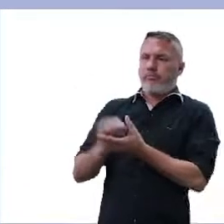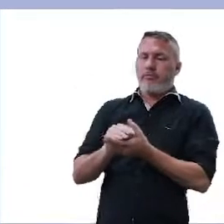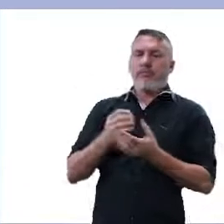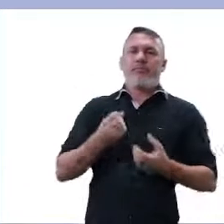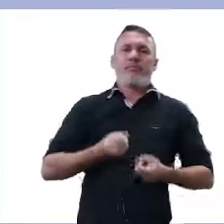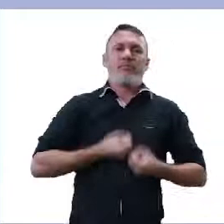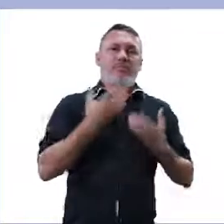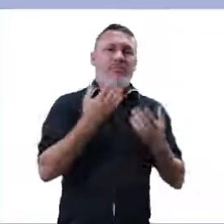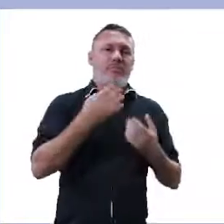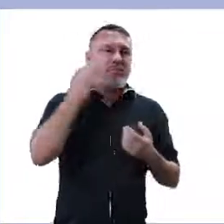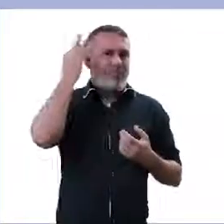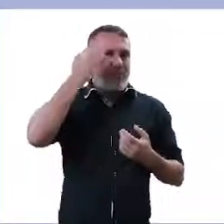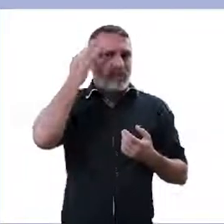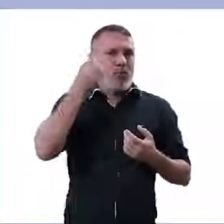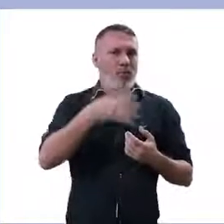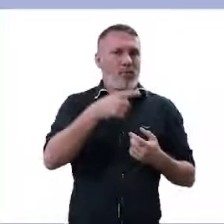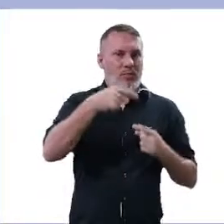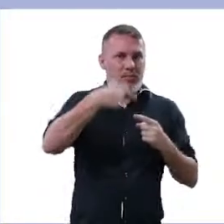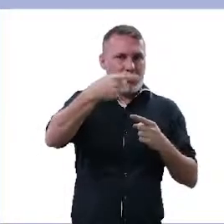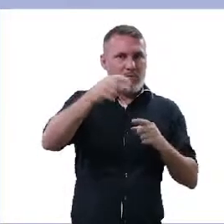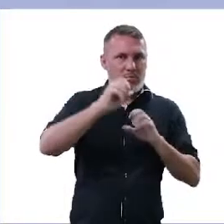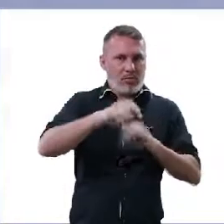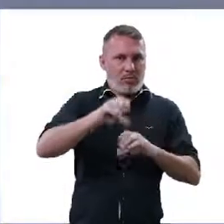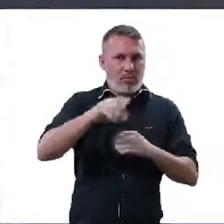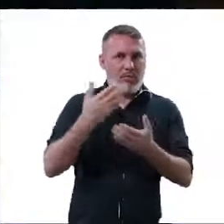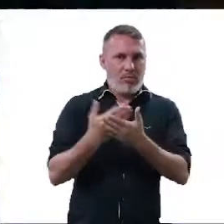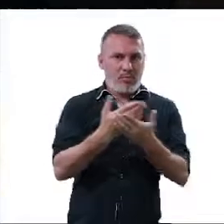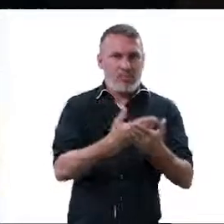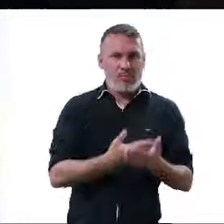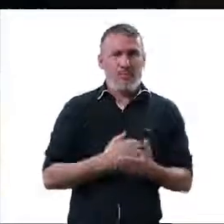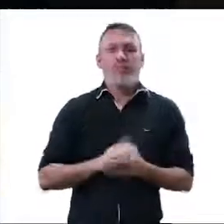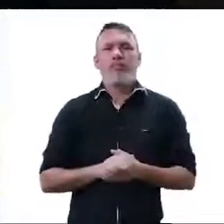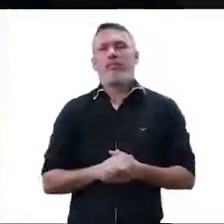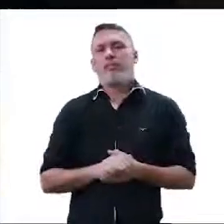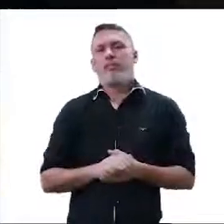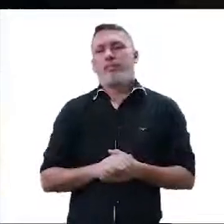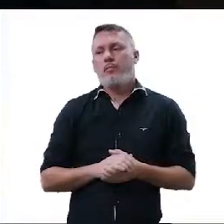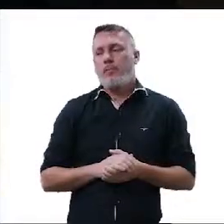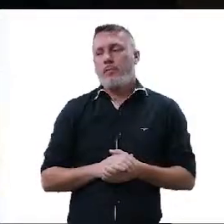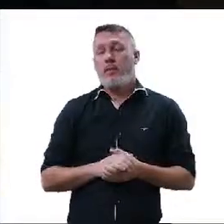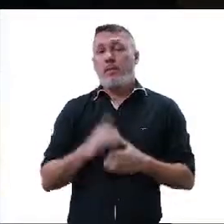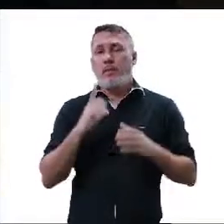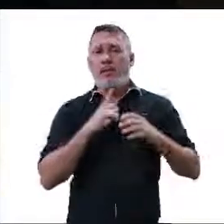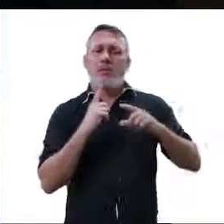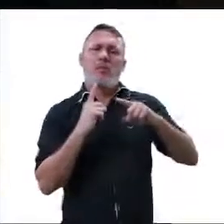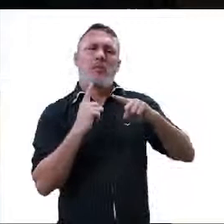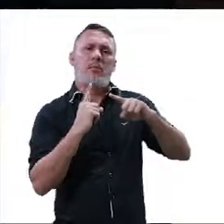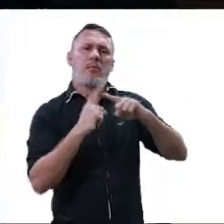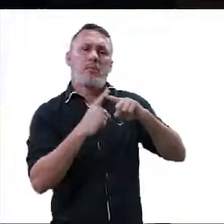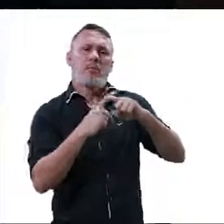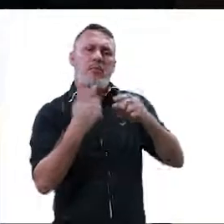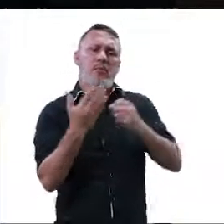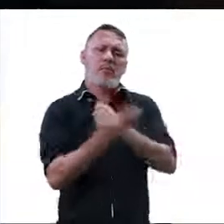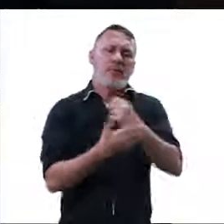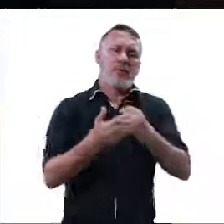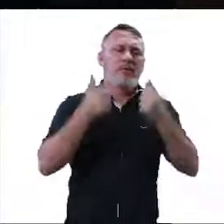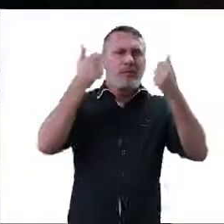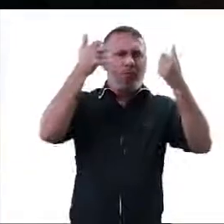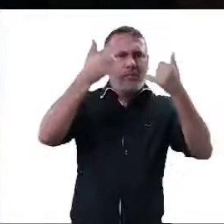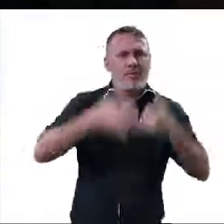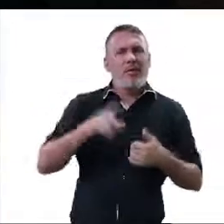teoria sociológica, como nós veremos na nossa próxima aula. O positivismo baseava suas explicações nas